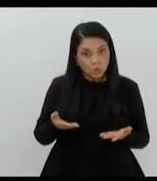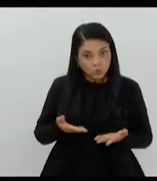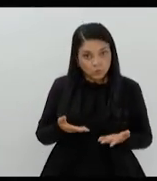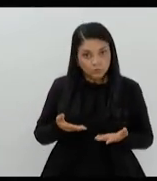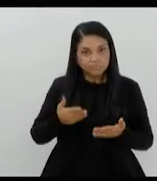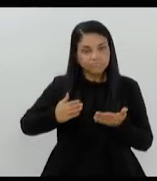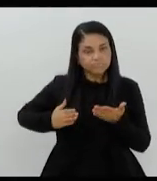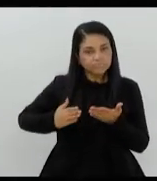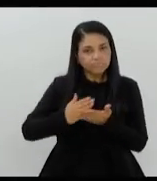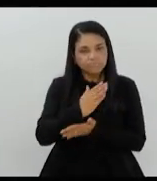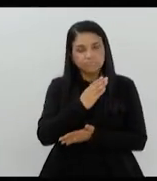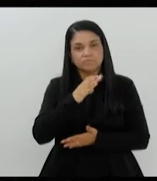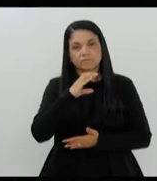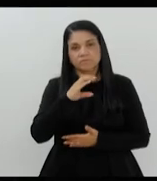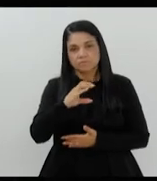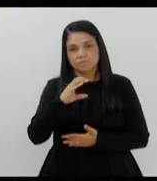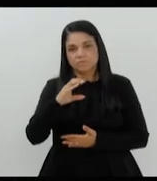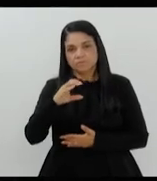aprovamos na CCJ,